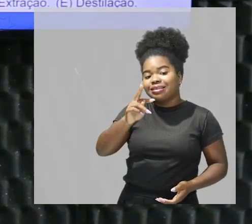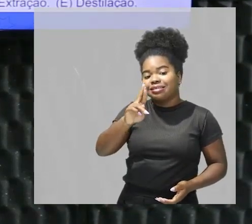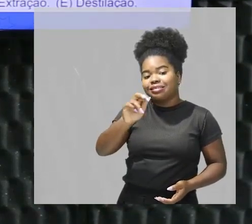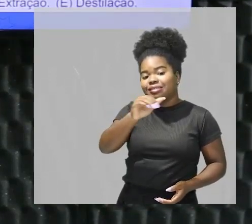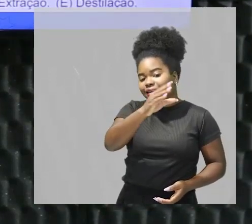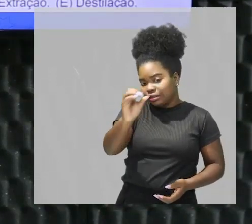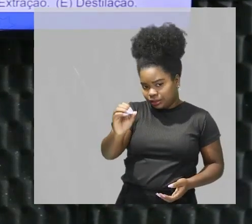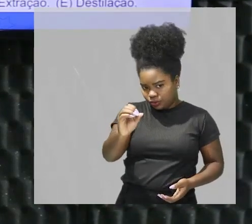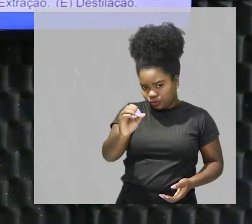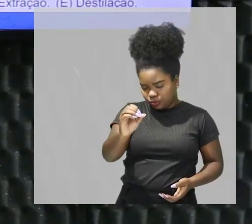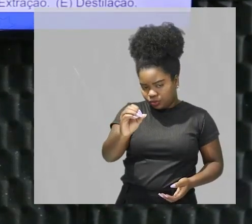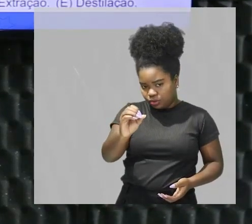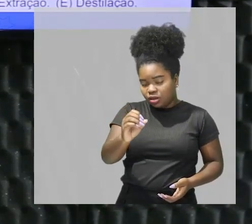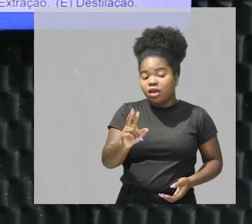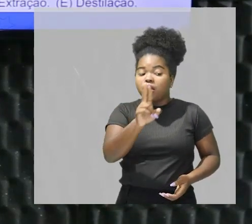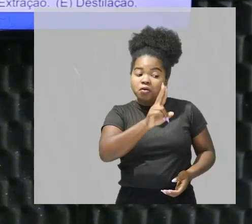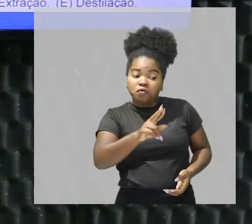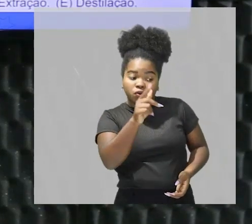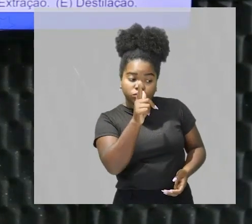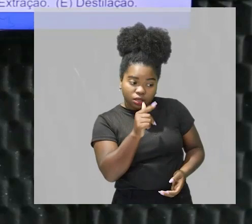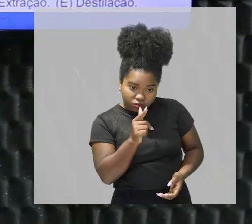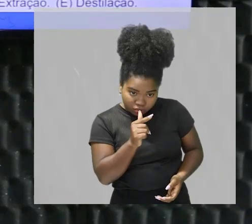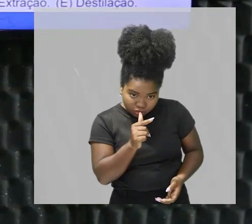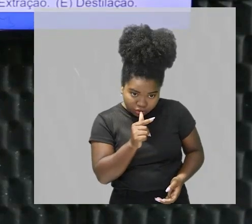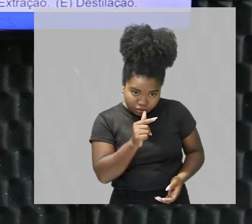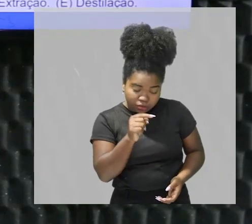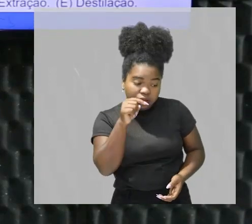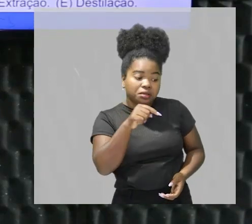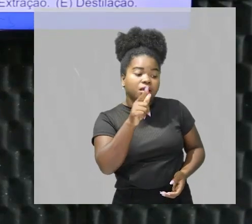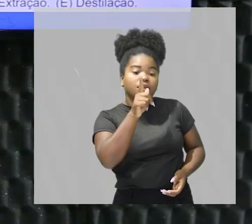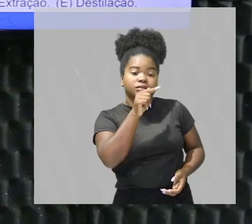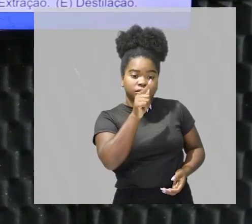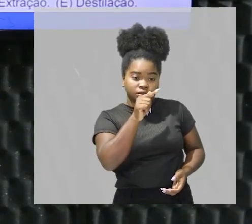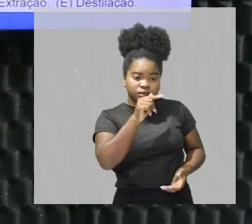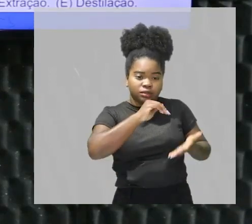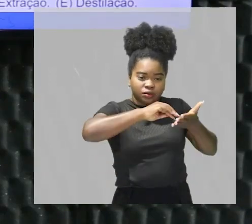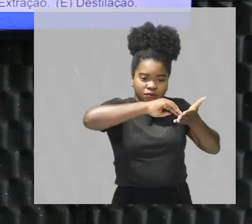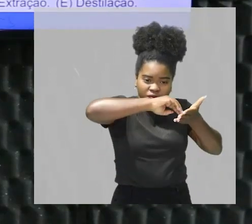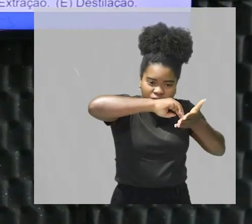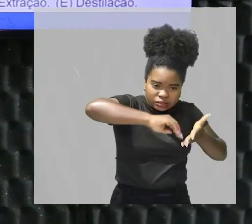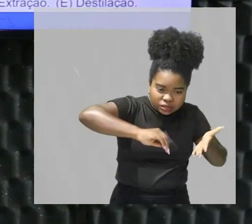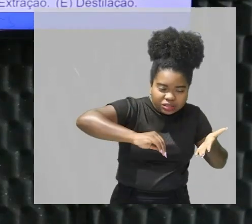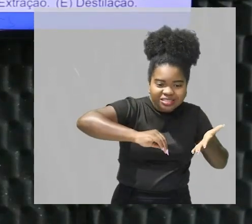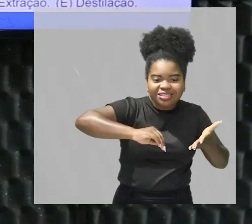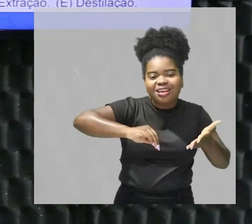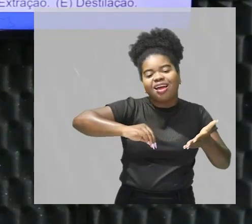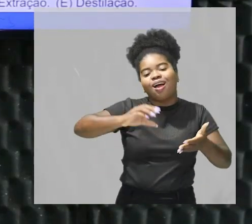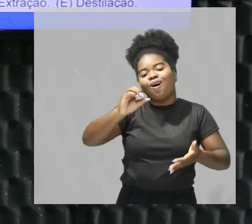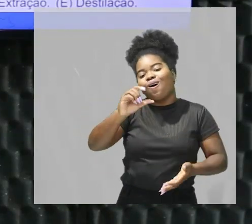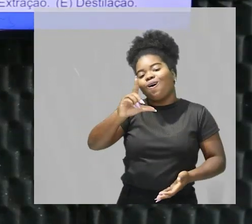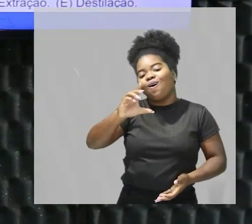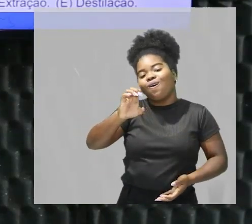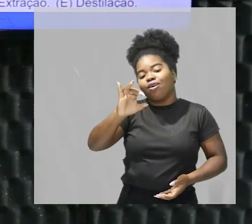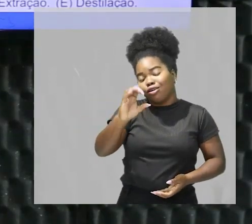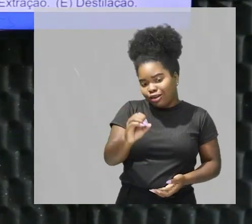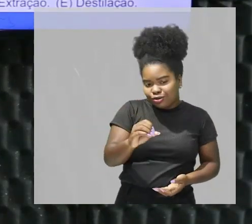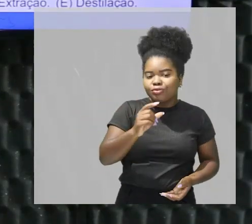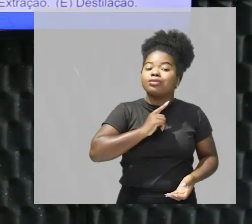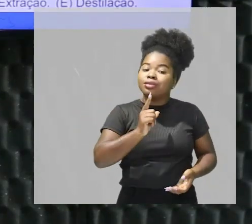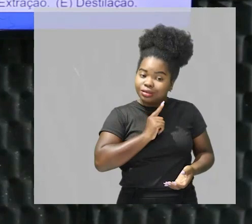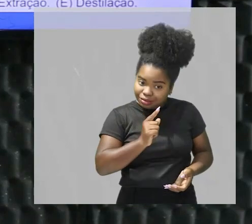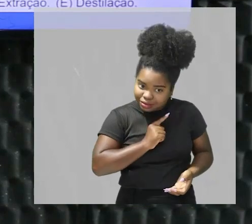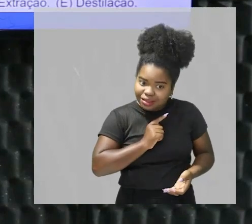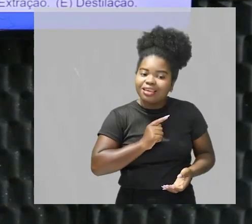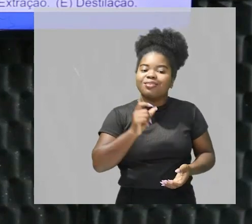eu vou usar um líquido e esse líquido vai estar retirando o óleo, certo? Presente